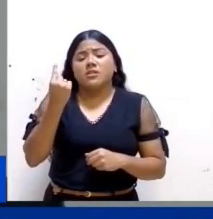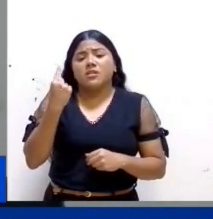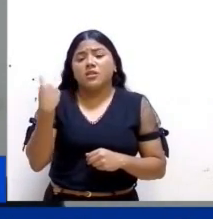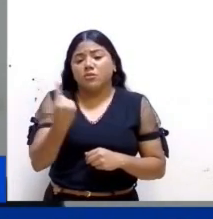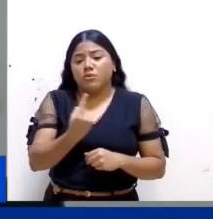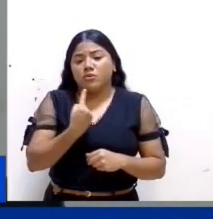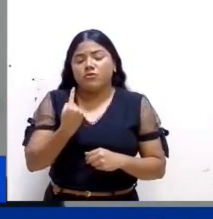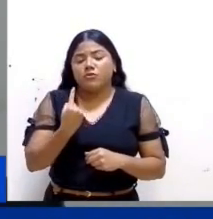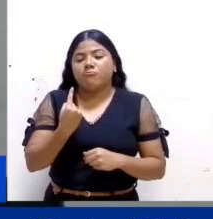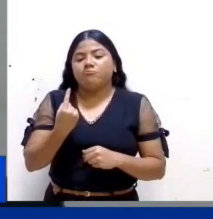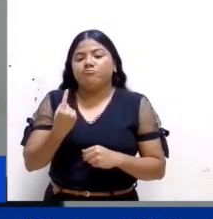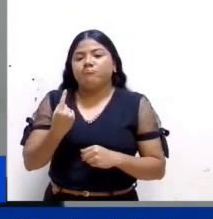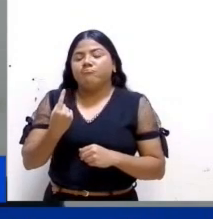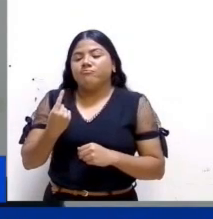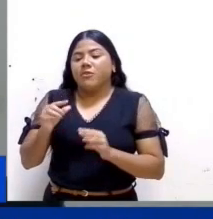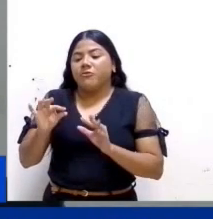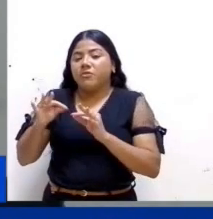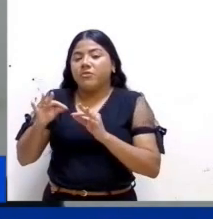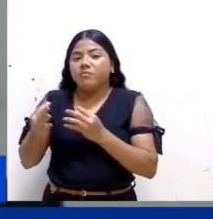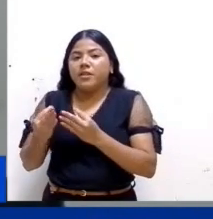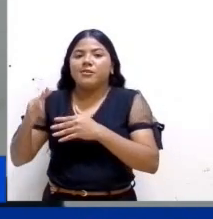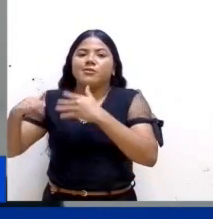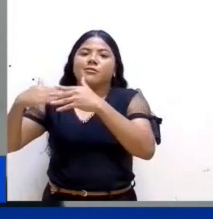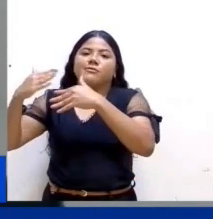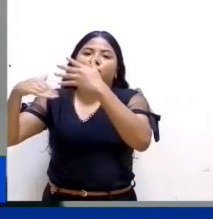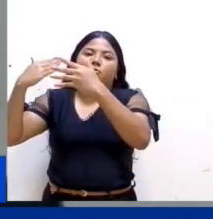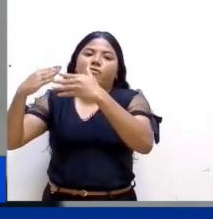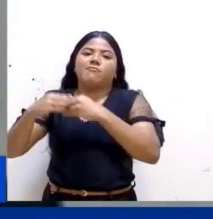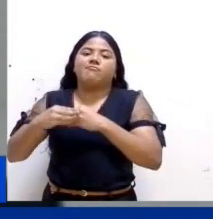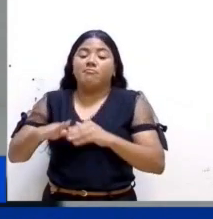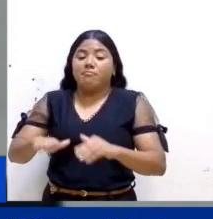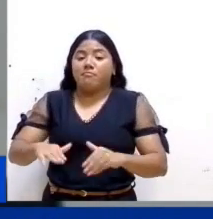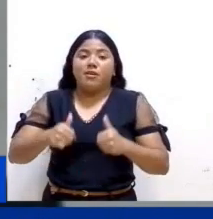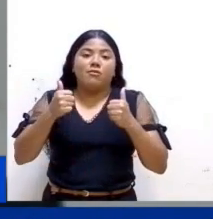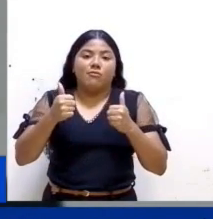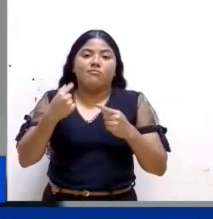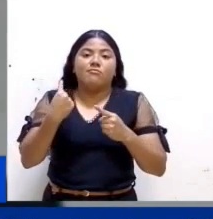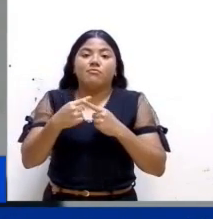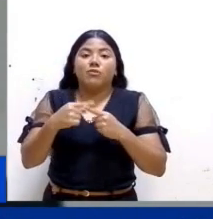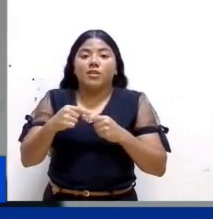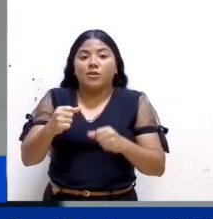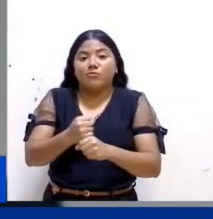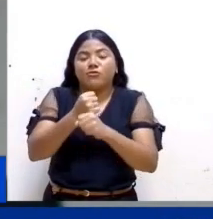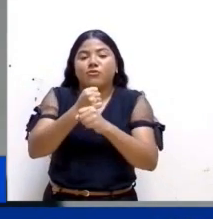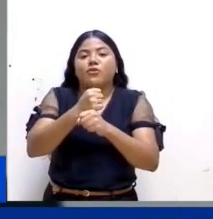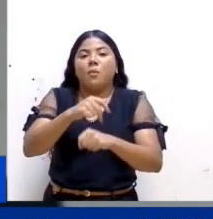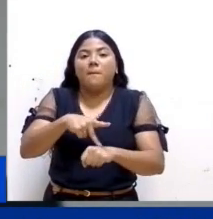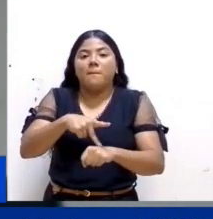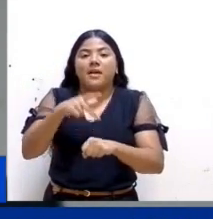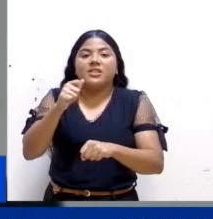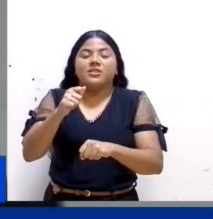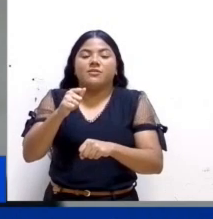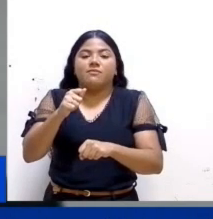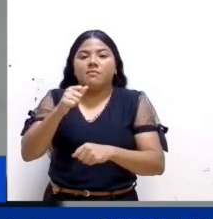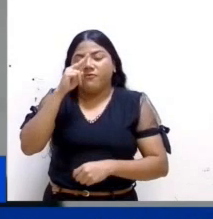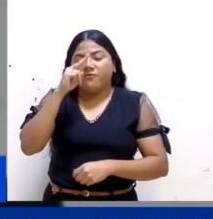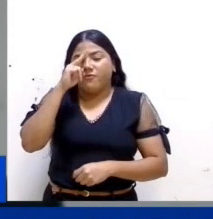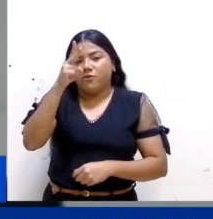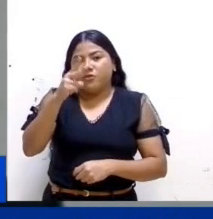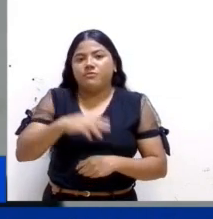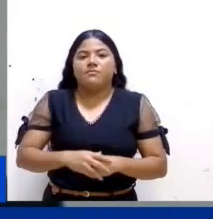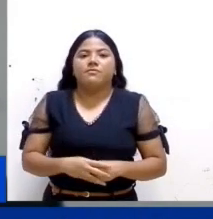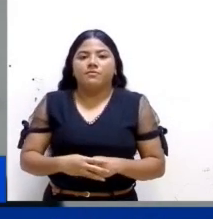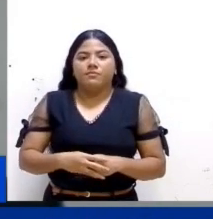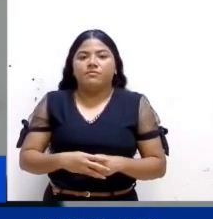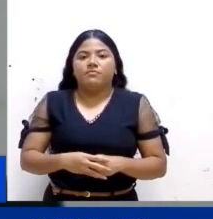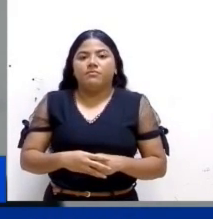socialmente para o desenvolvimento socioeconômico de um país. É por isso que se tem interesse